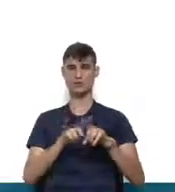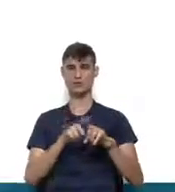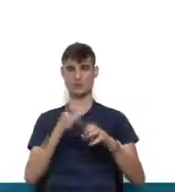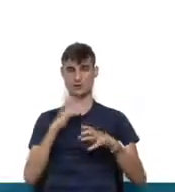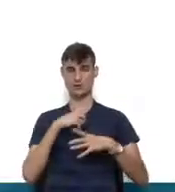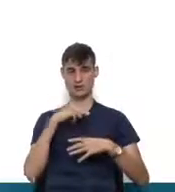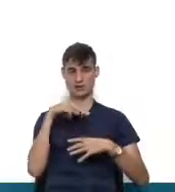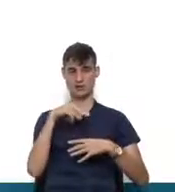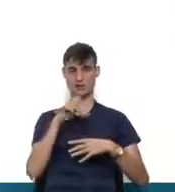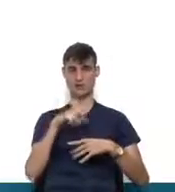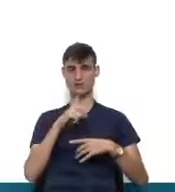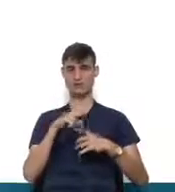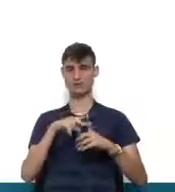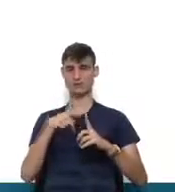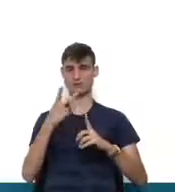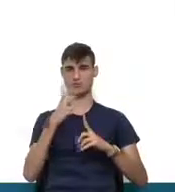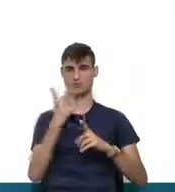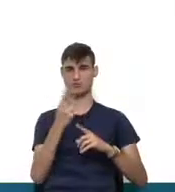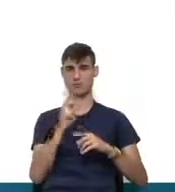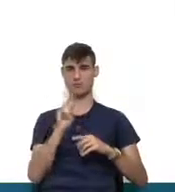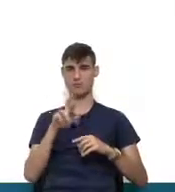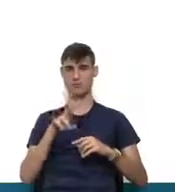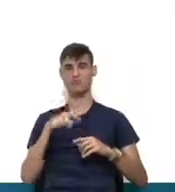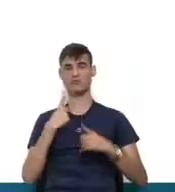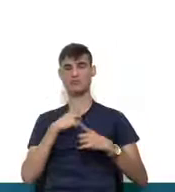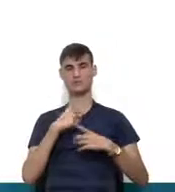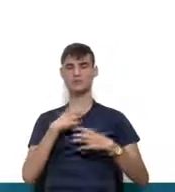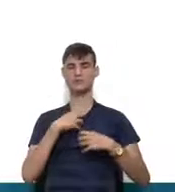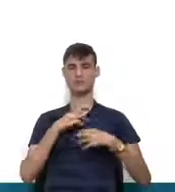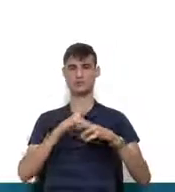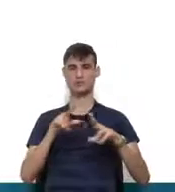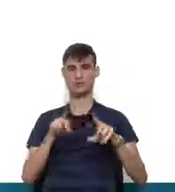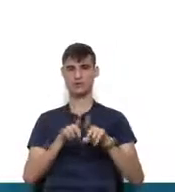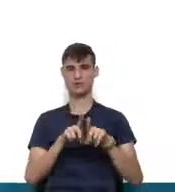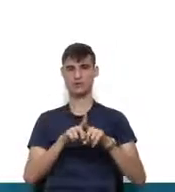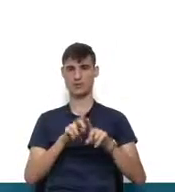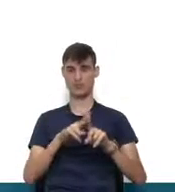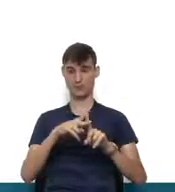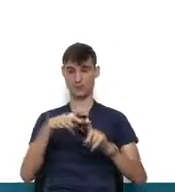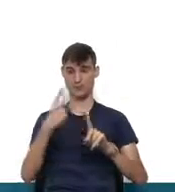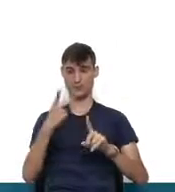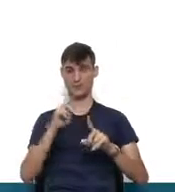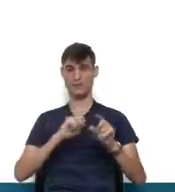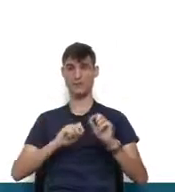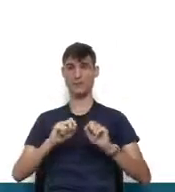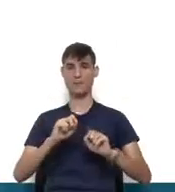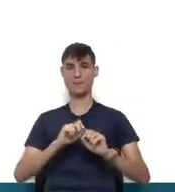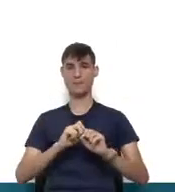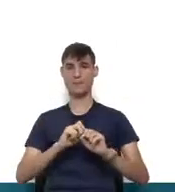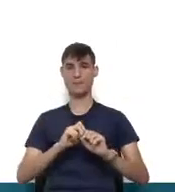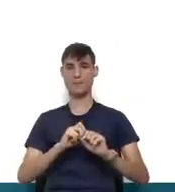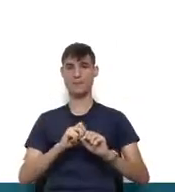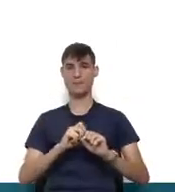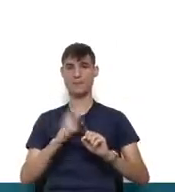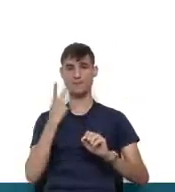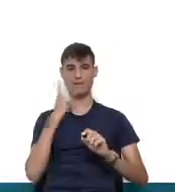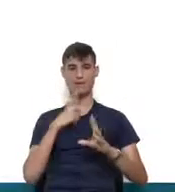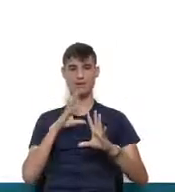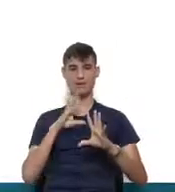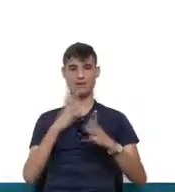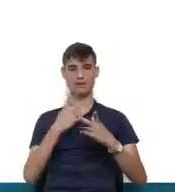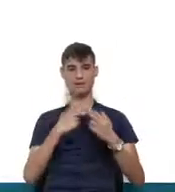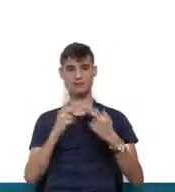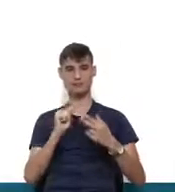meu n for par, nós vamos ter essa outra função. E o segundo passo, para resolver